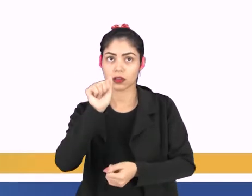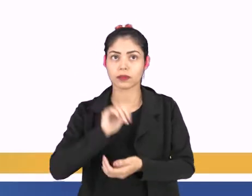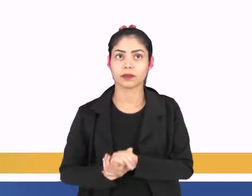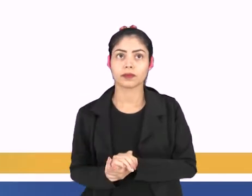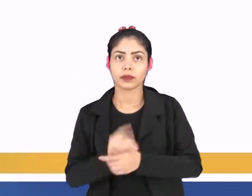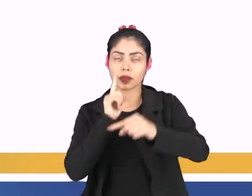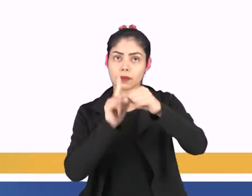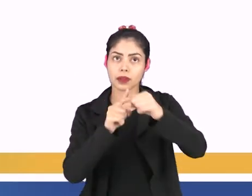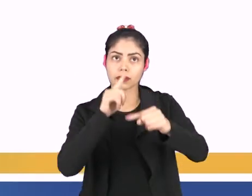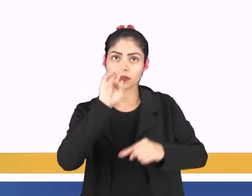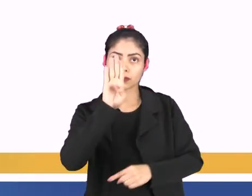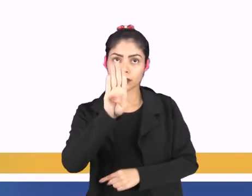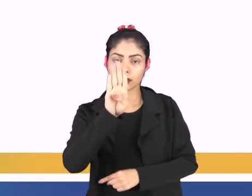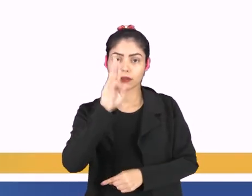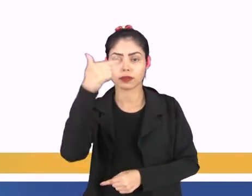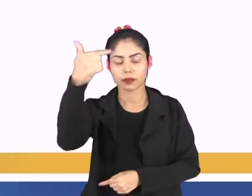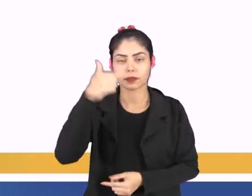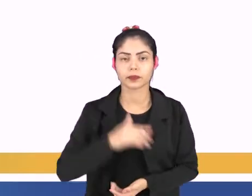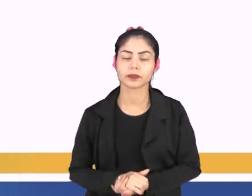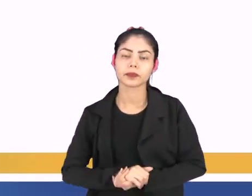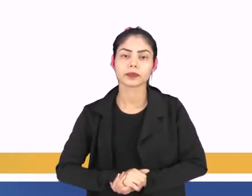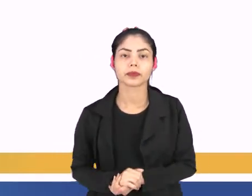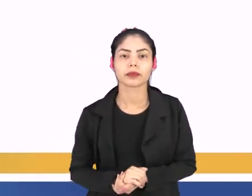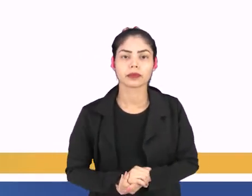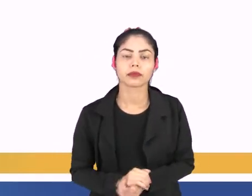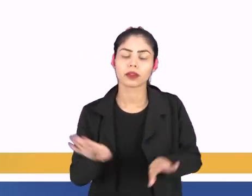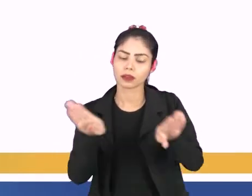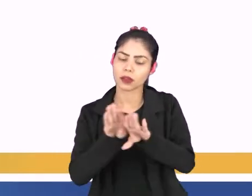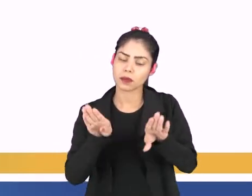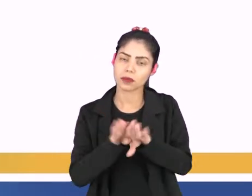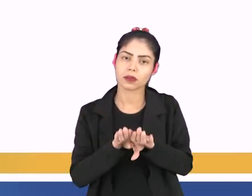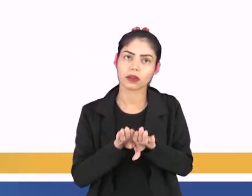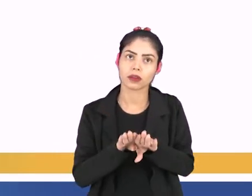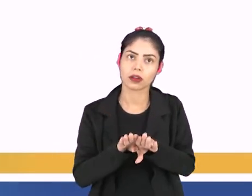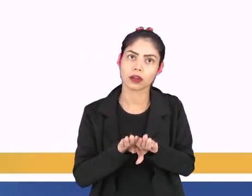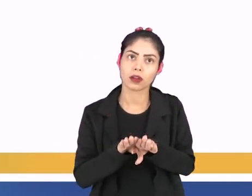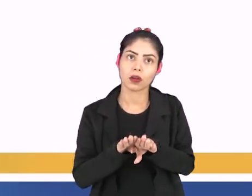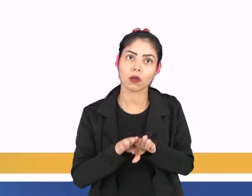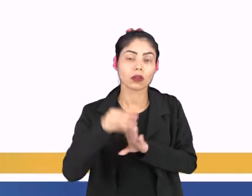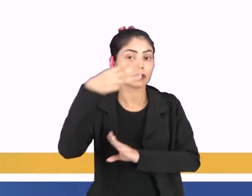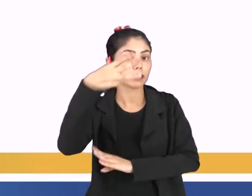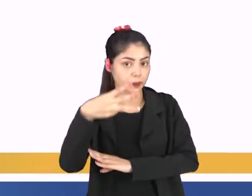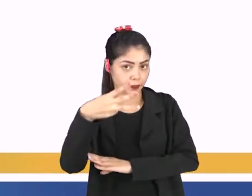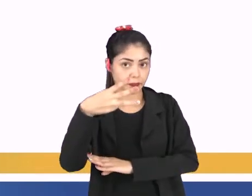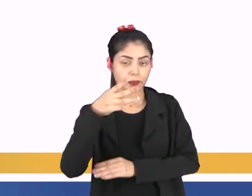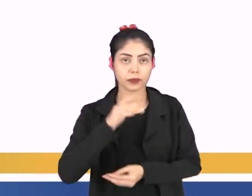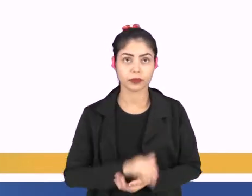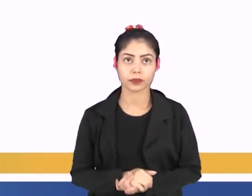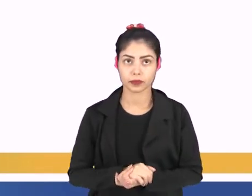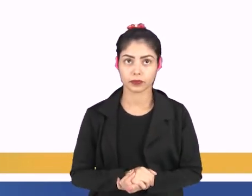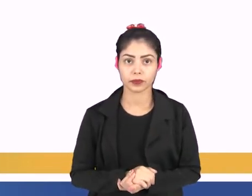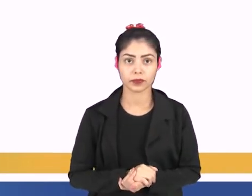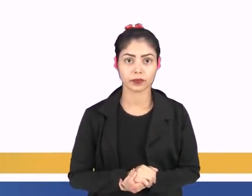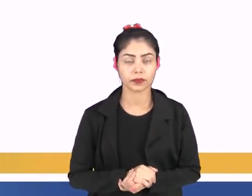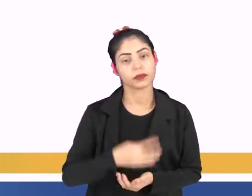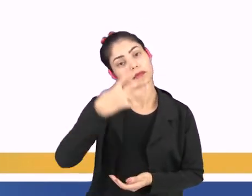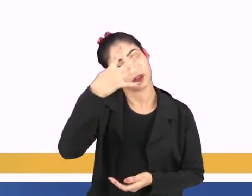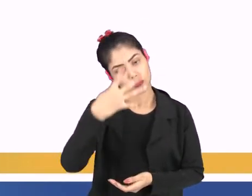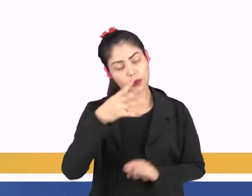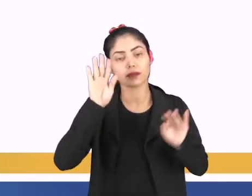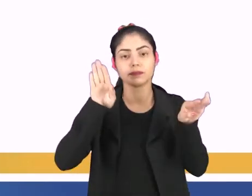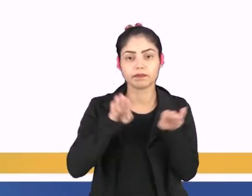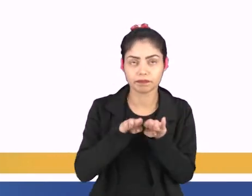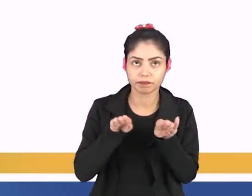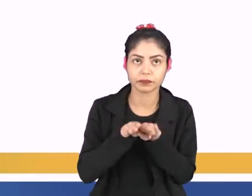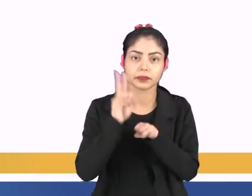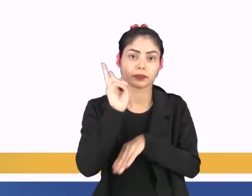B mais B ao quadrado. E assim ocorre tanto para o cubo quanto para a quarta